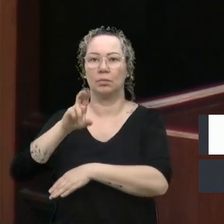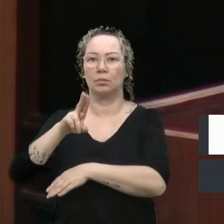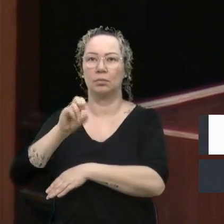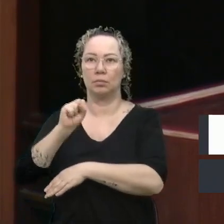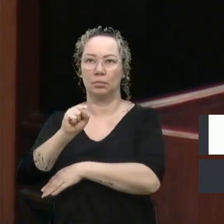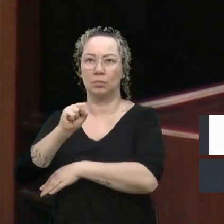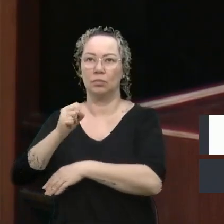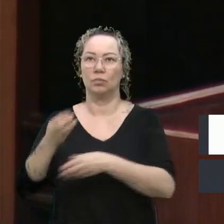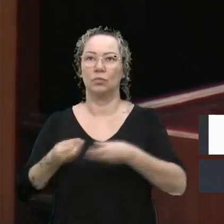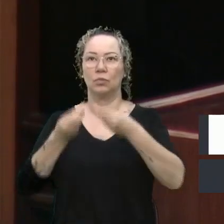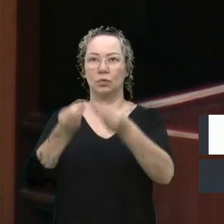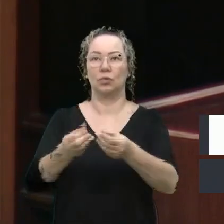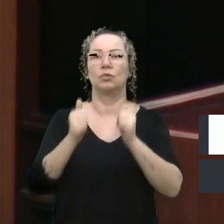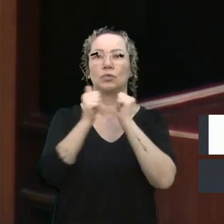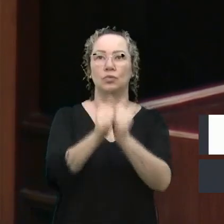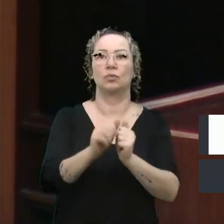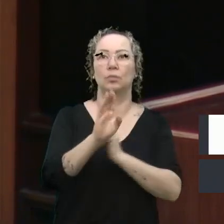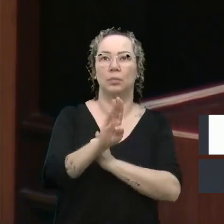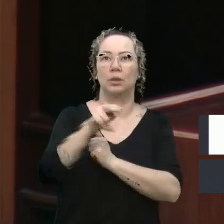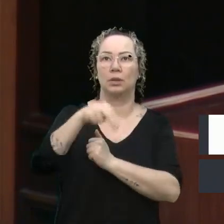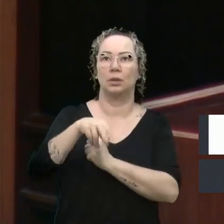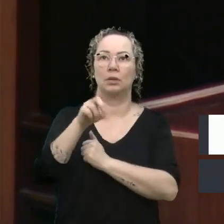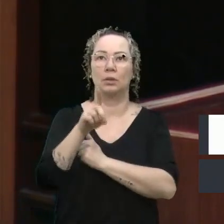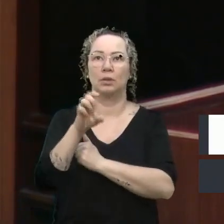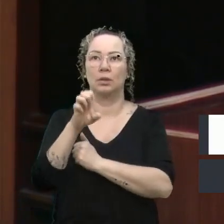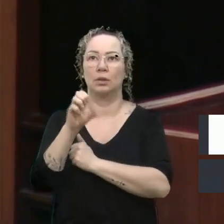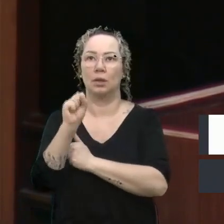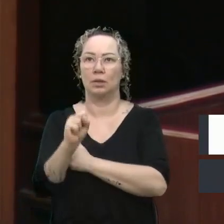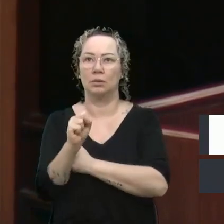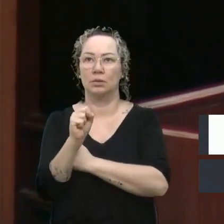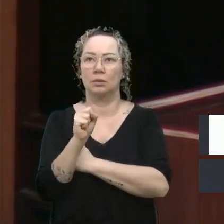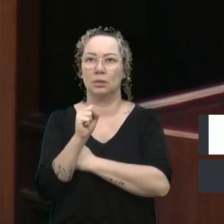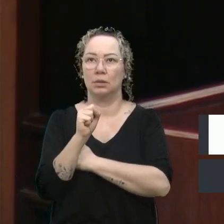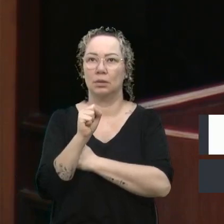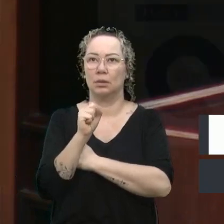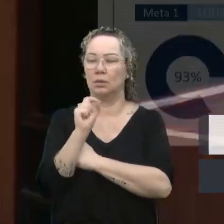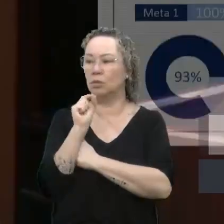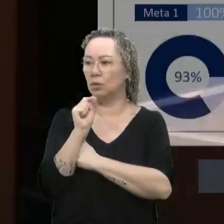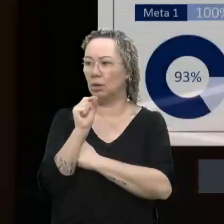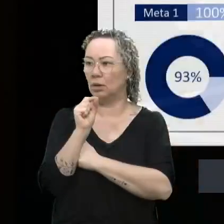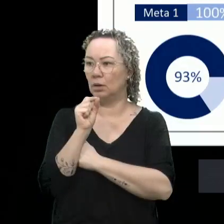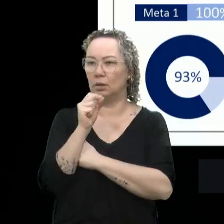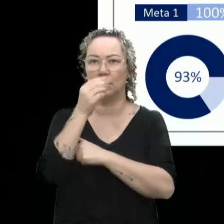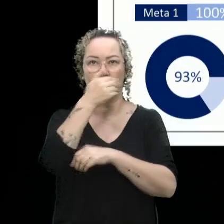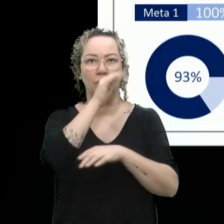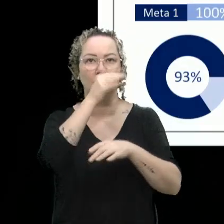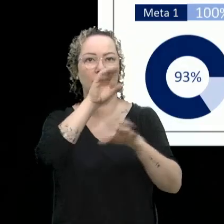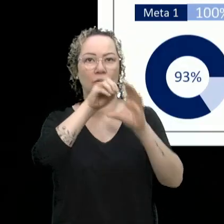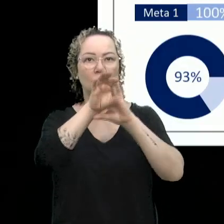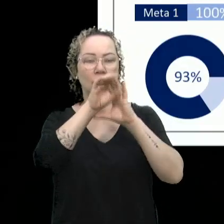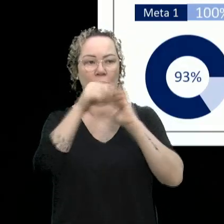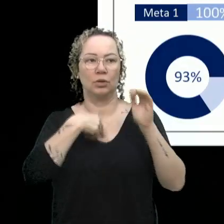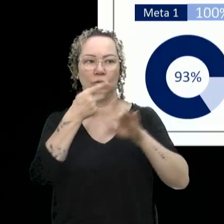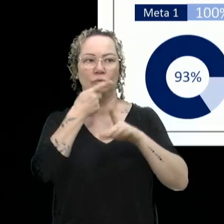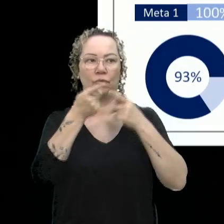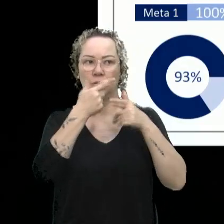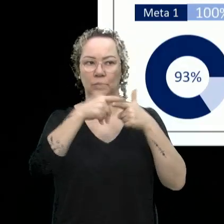com o BNDES. Oi? Ah, vai colocando aí. Eu vou falando. Não tem